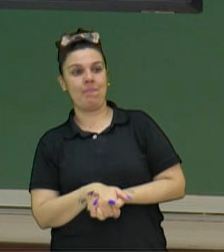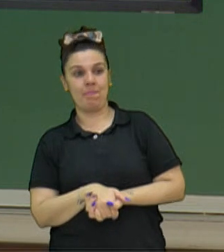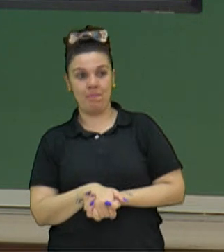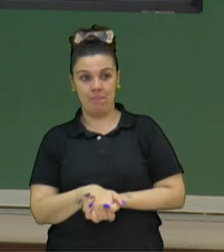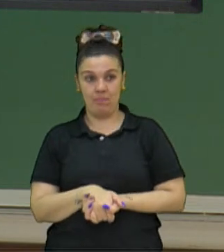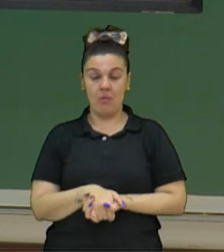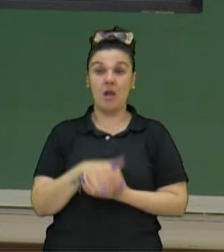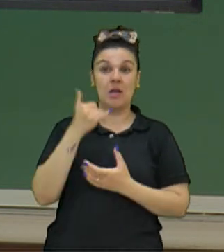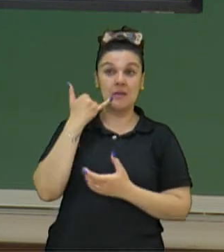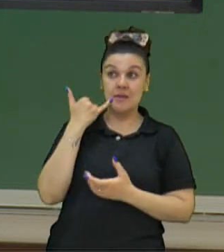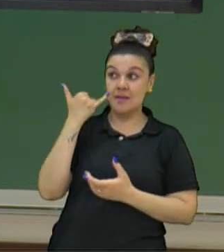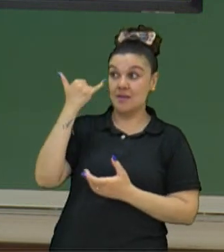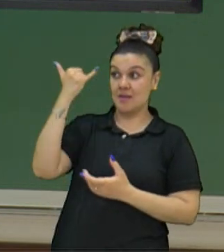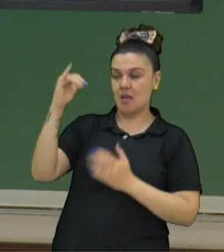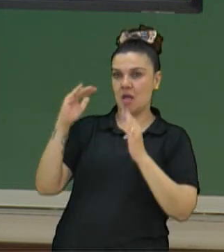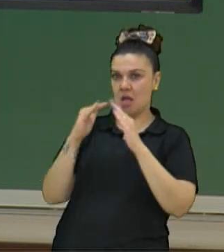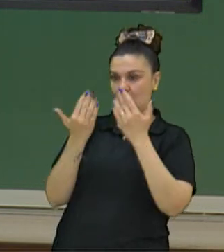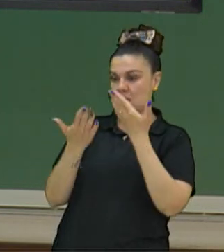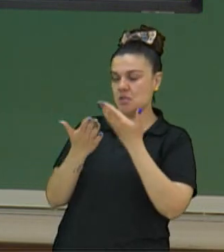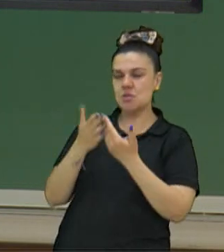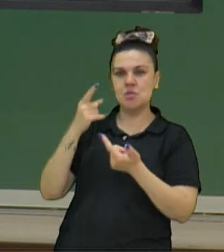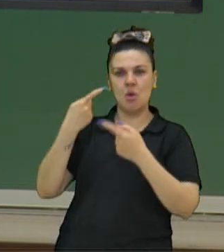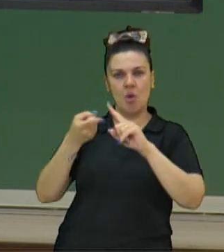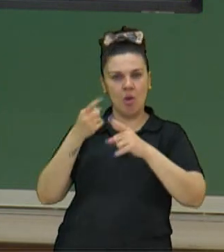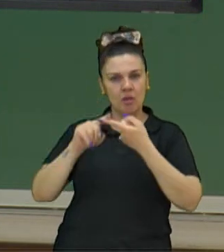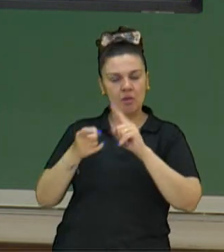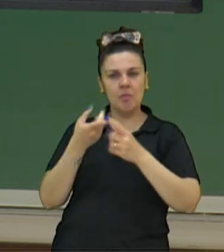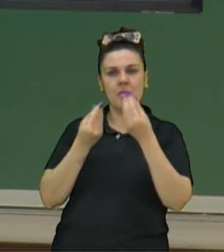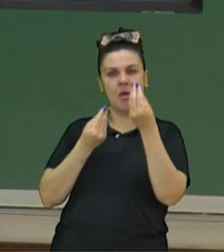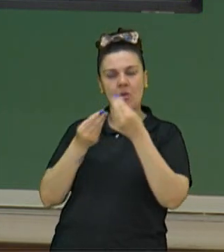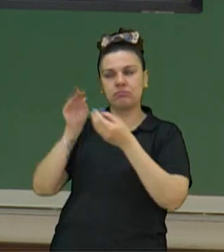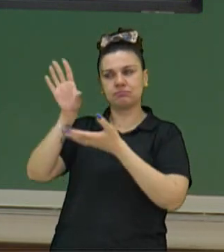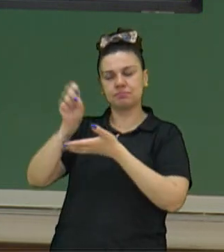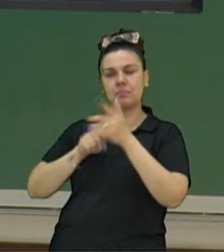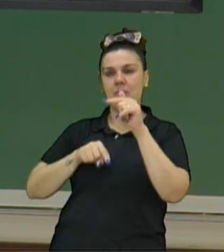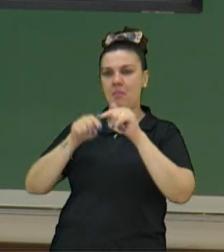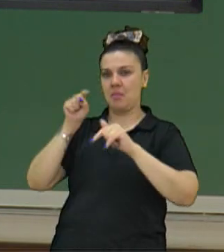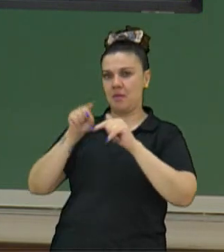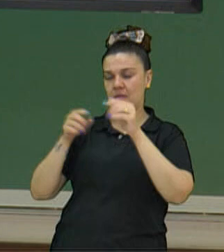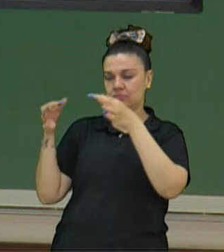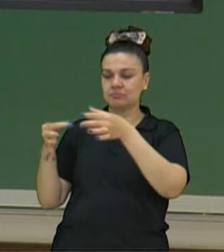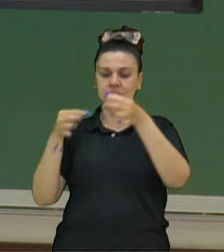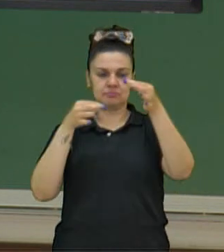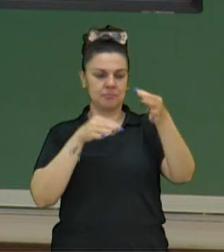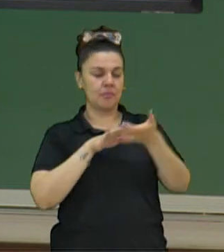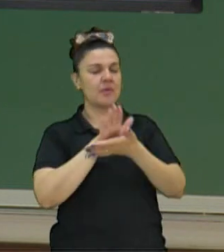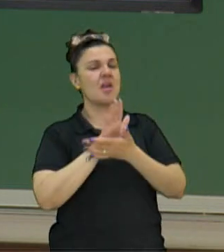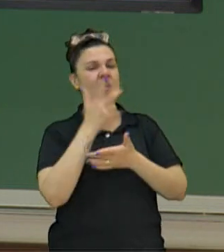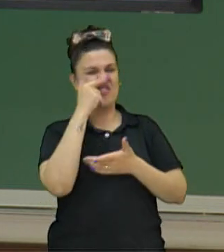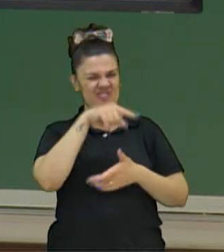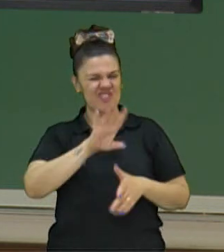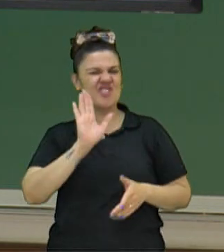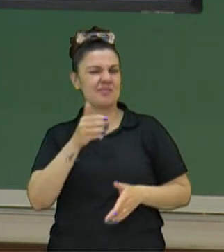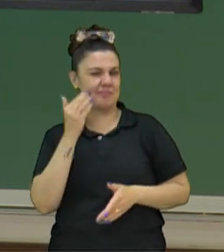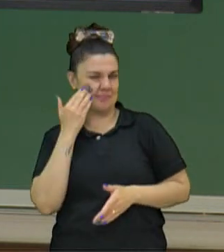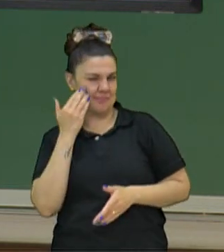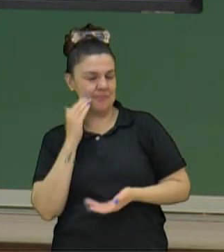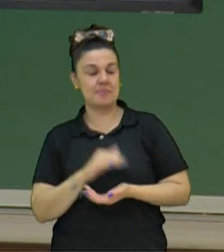eu tenho que ligar na escola, ver como é que eu pego o meu material. Tudo organizado, acho que vocês já devem estar super craques nisso